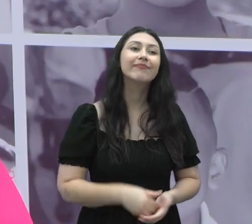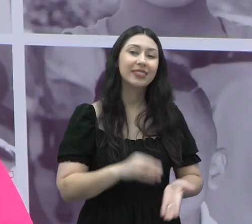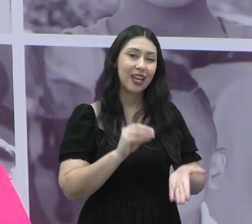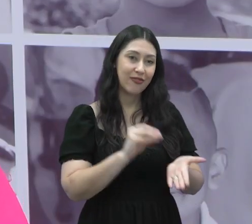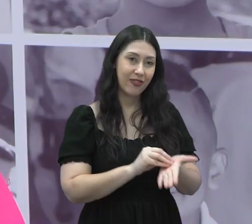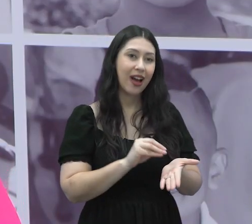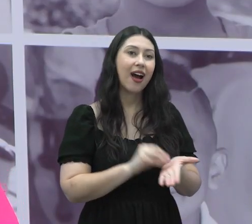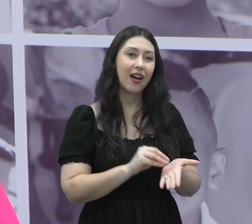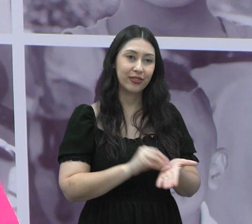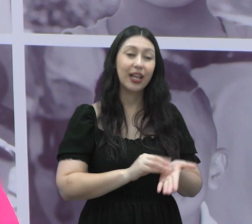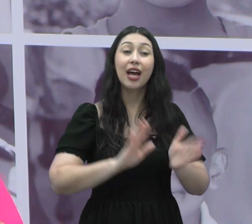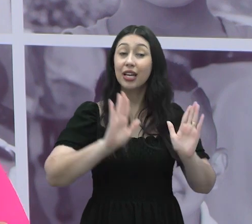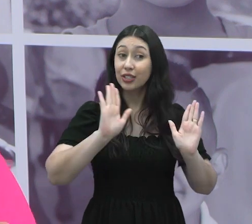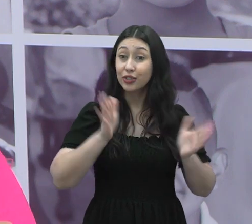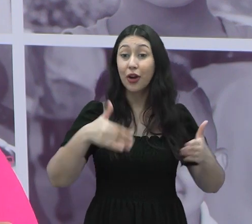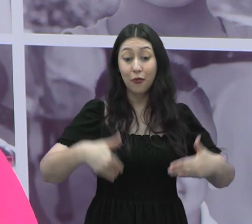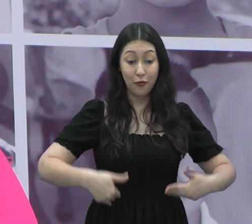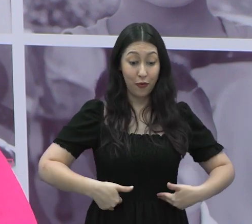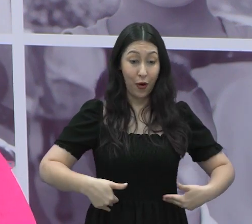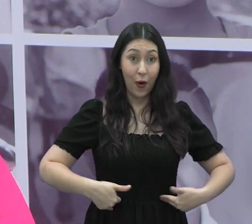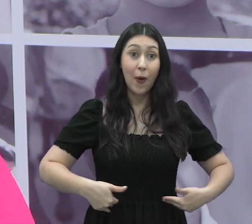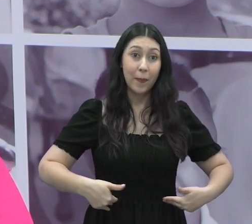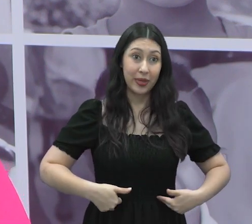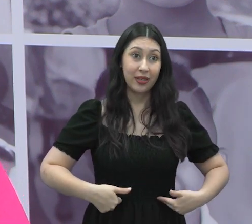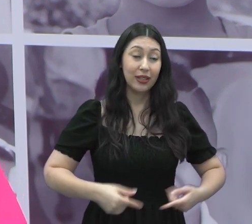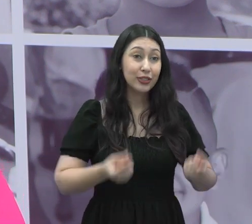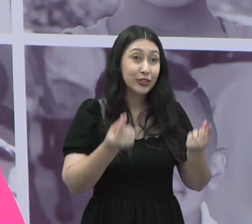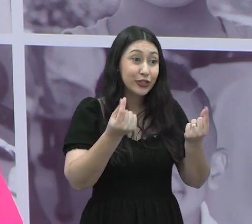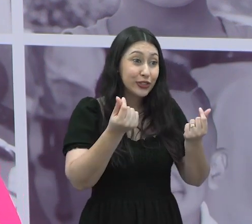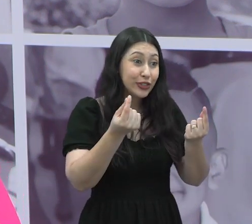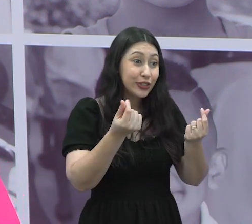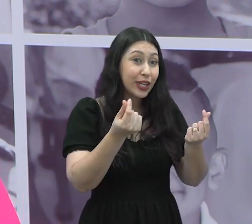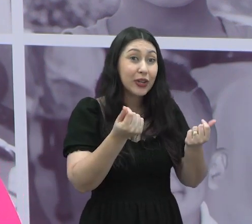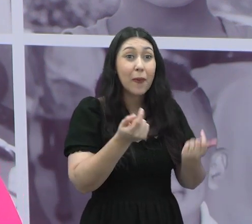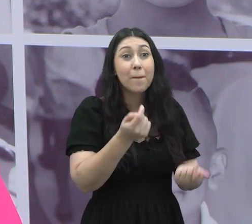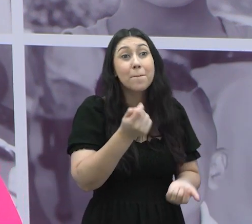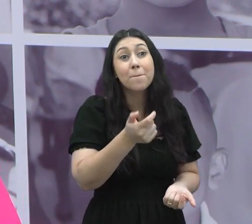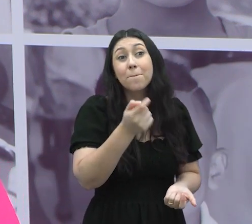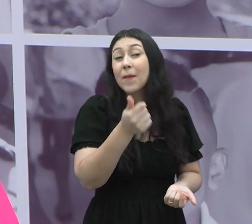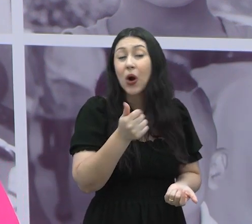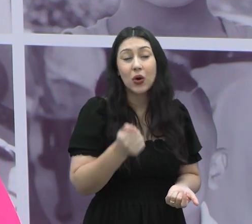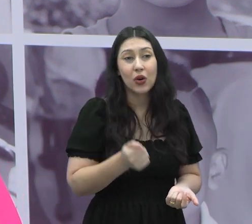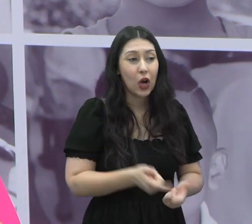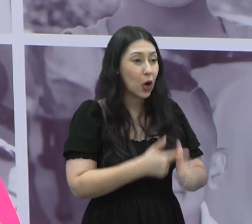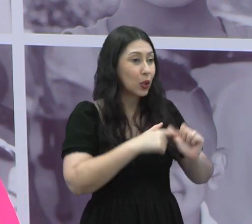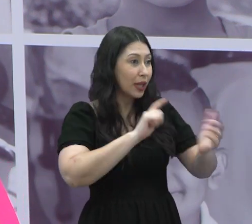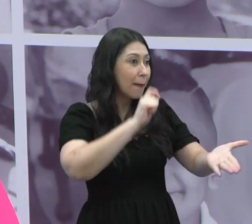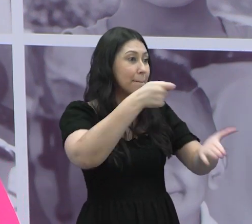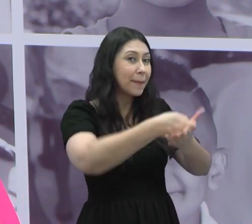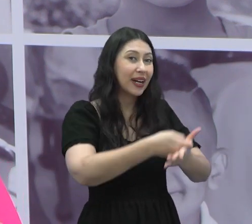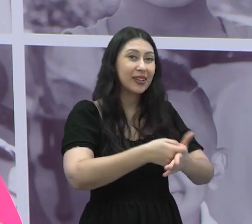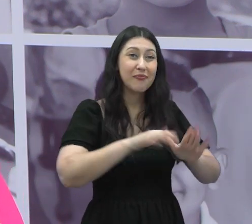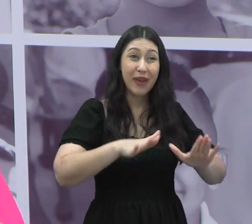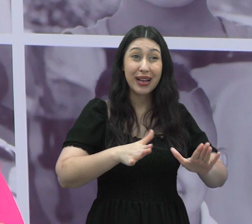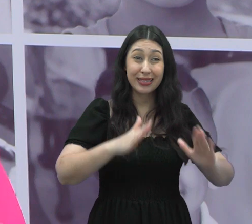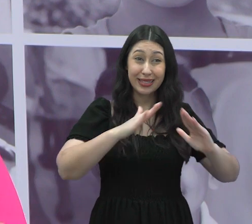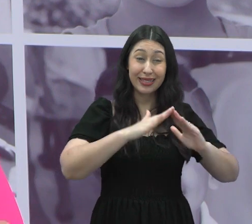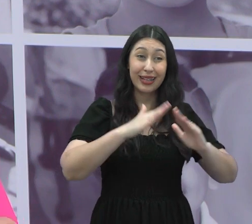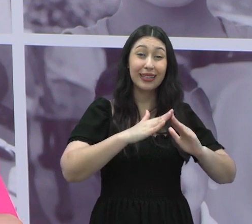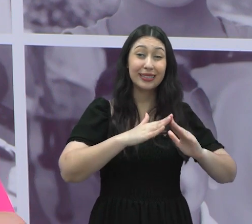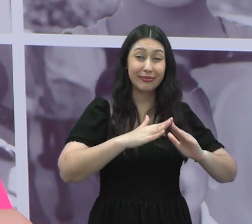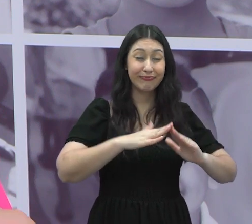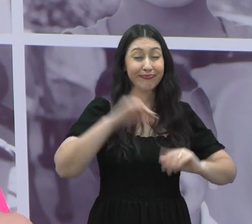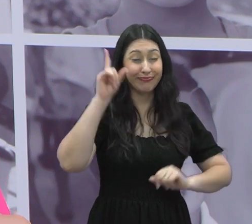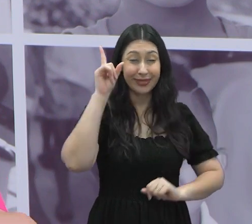Falta, já passei fome, falta, porque o dinheiro não dá para nada, você pega só para pagar a conta. Agora, a compra dentro de casa